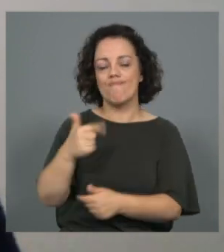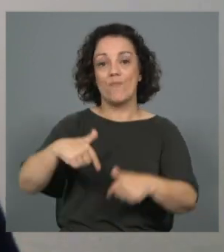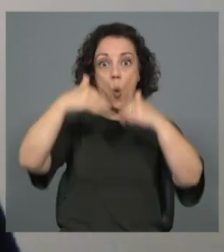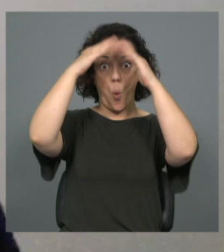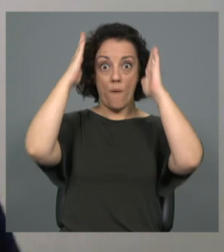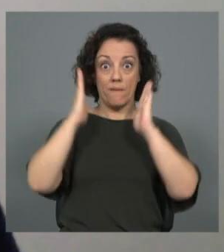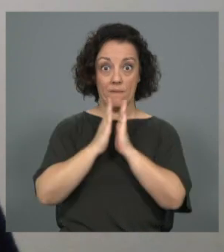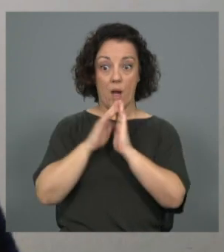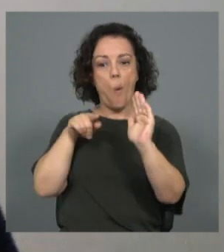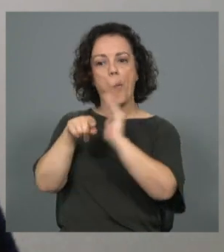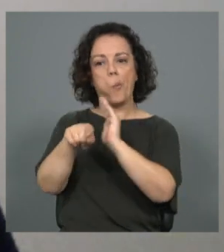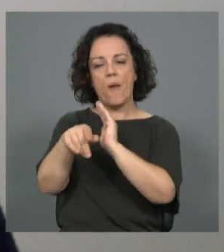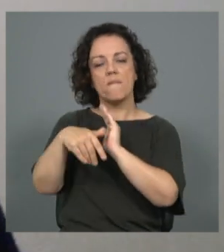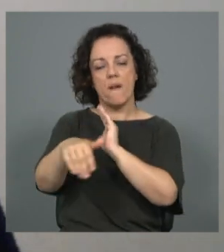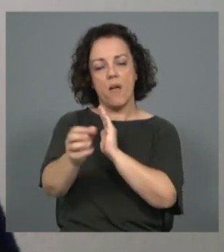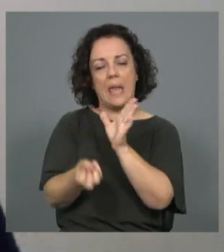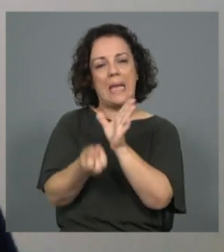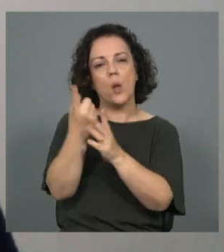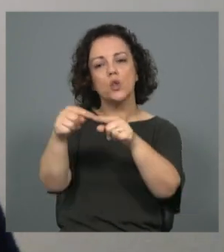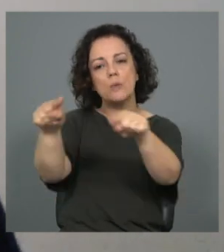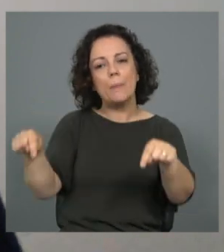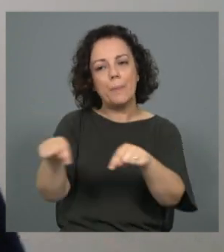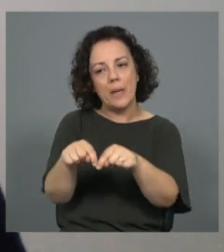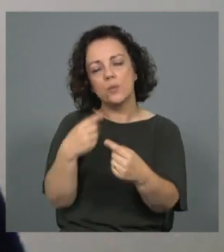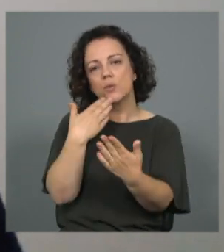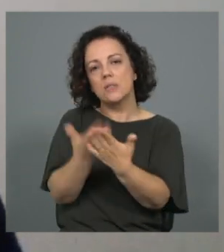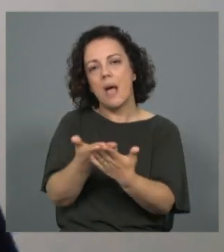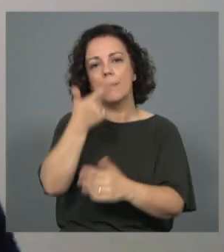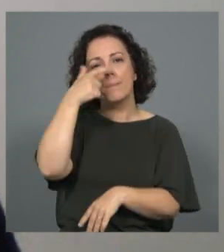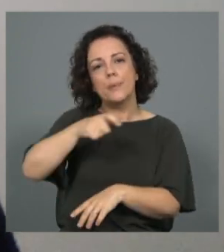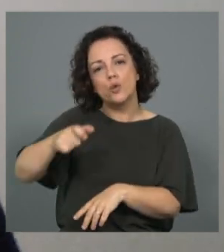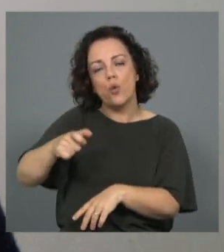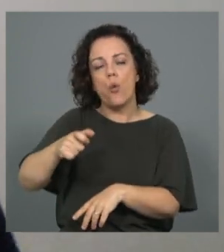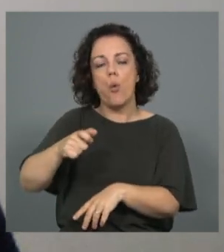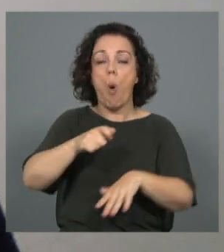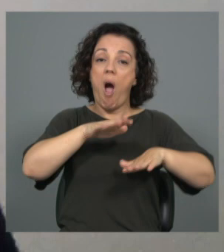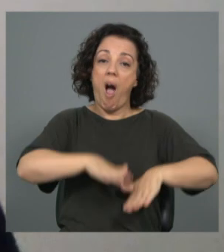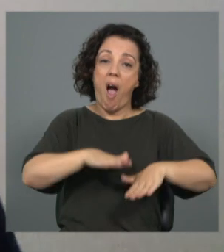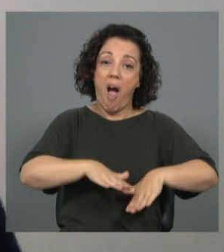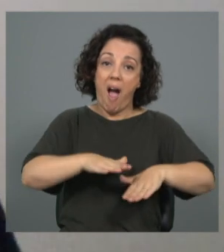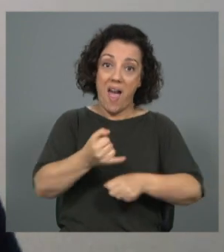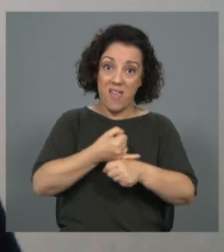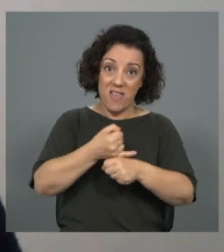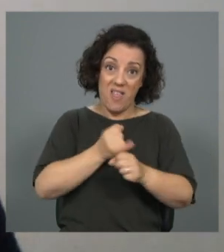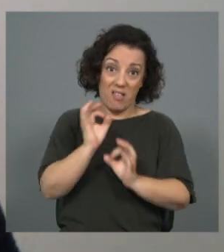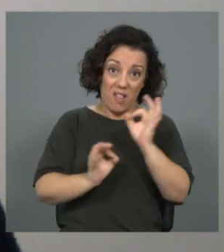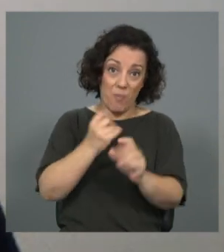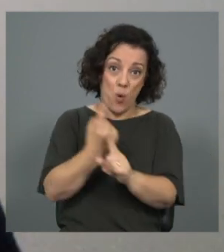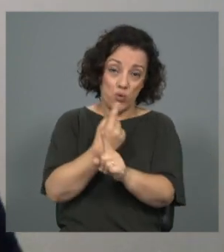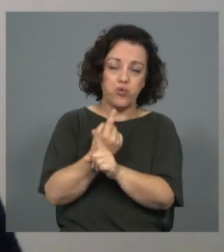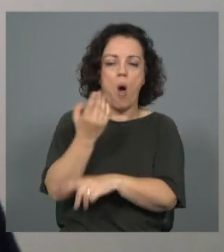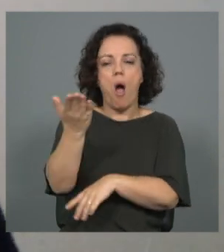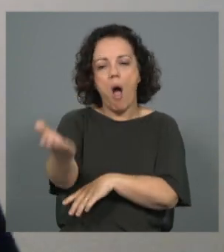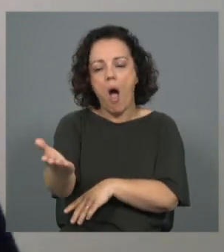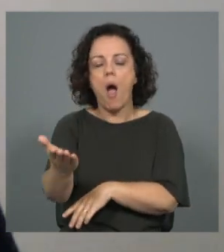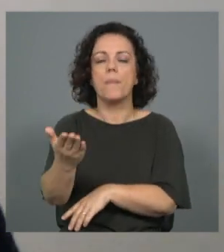convento, um espaço para que essas pessoas se sintam o melhor possível durante o tempo que estiverem na nossa ilha. Vamos contar com